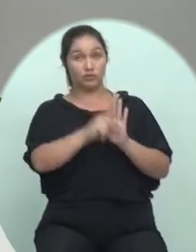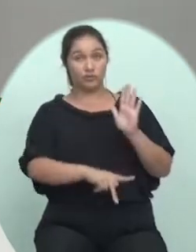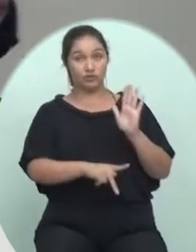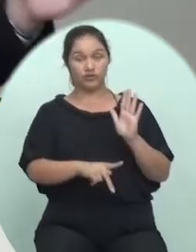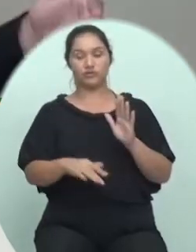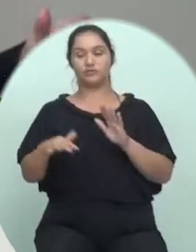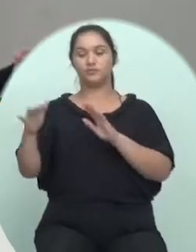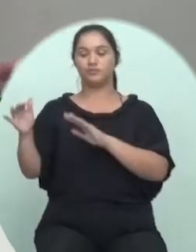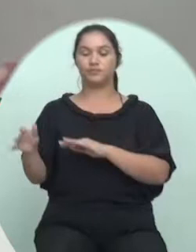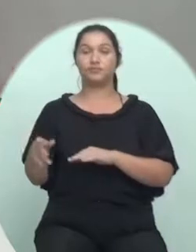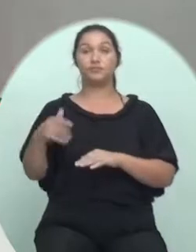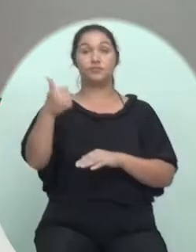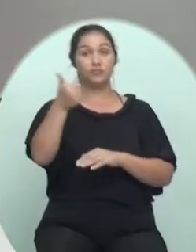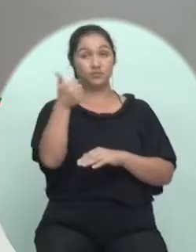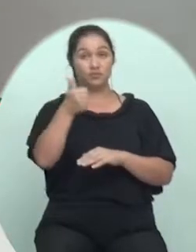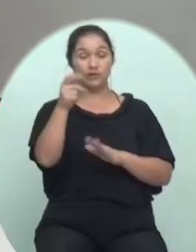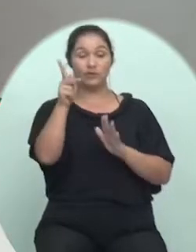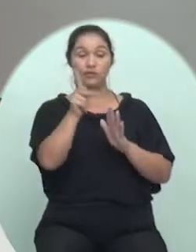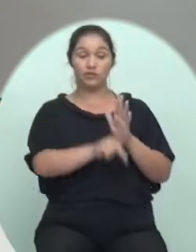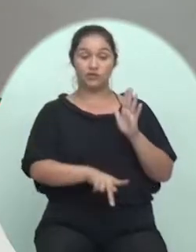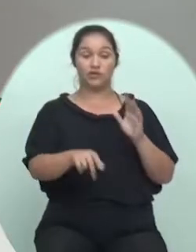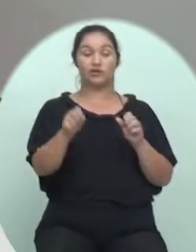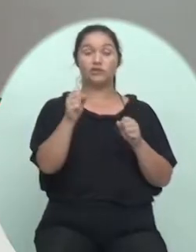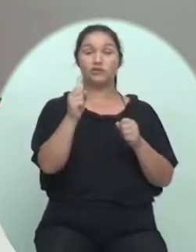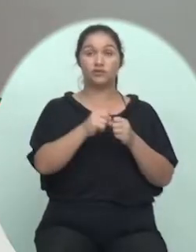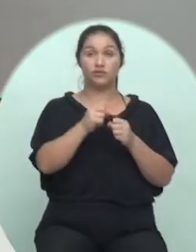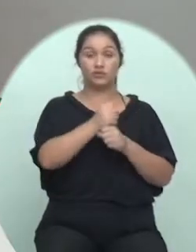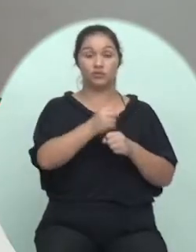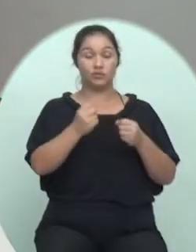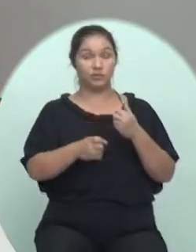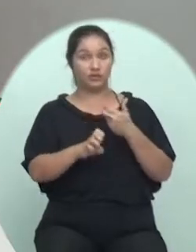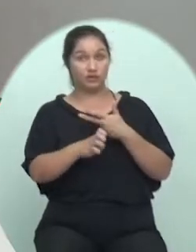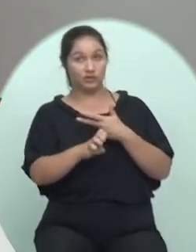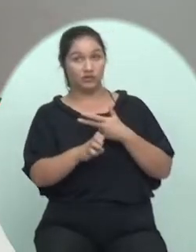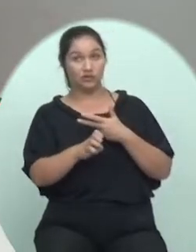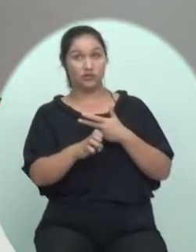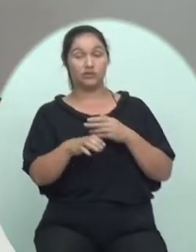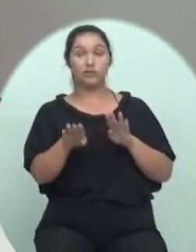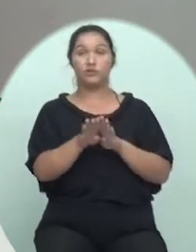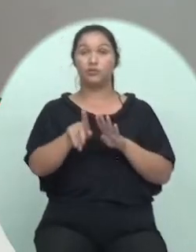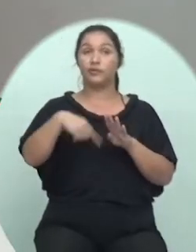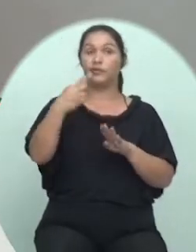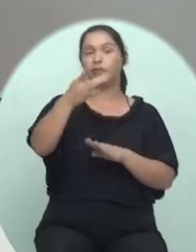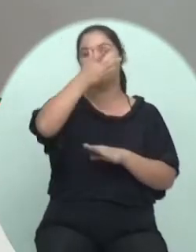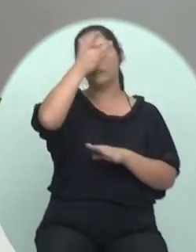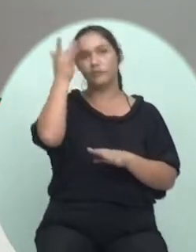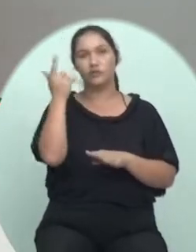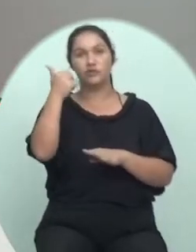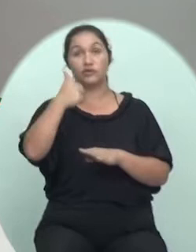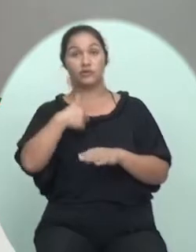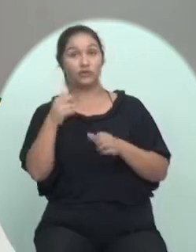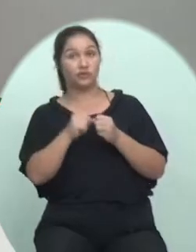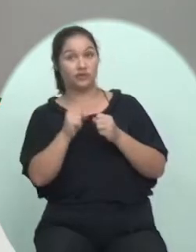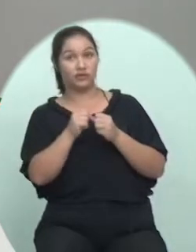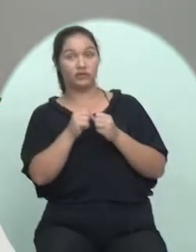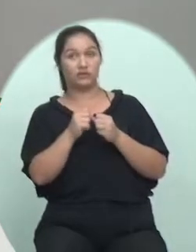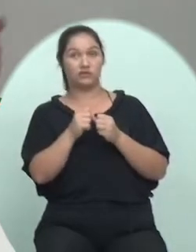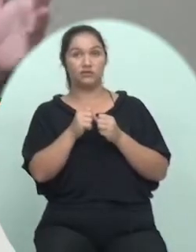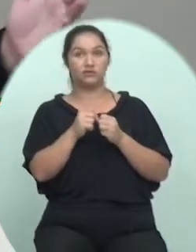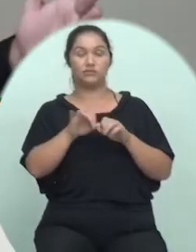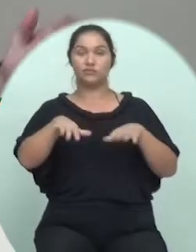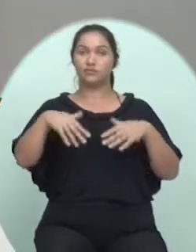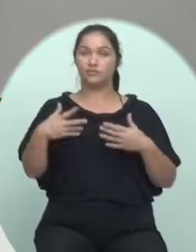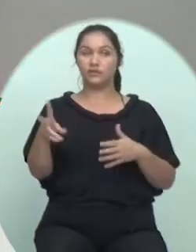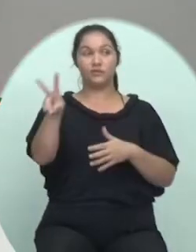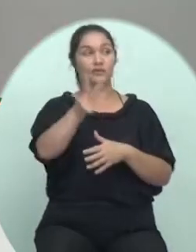mas também debatido por vários vereadores, e um projeto de minha autoria, que já venho defendendo há bastante tempo, que finalmente hoje, aos